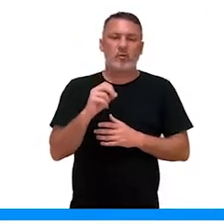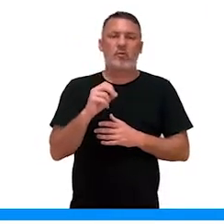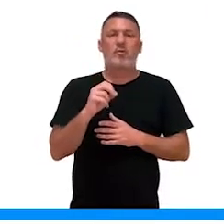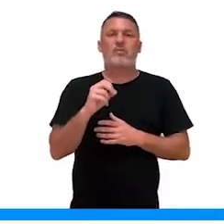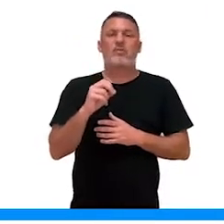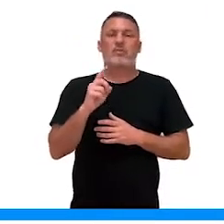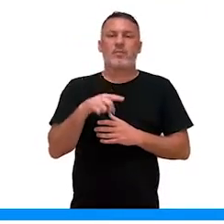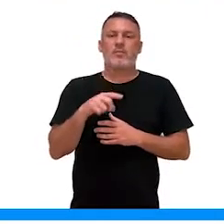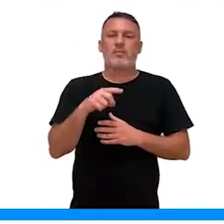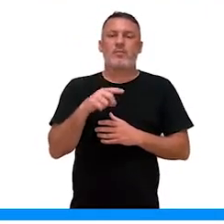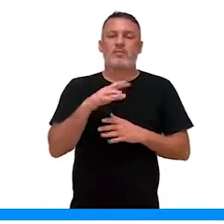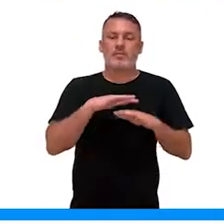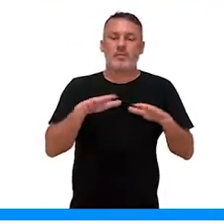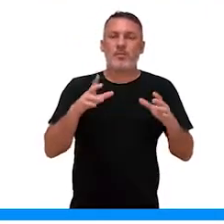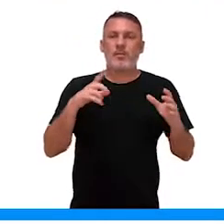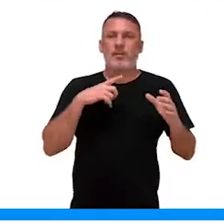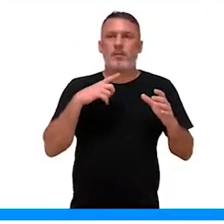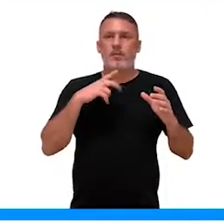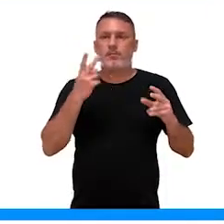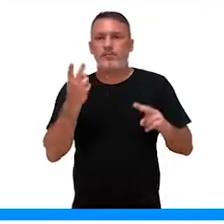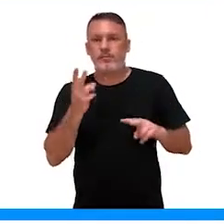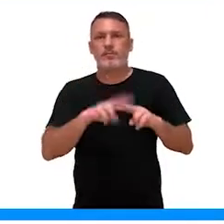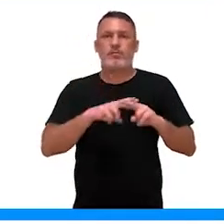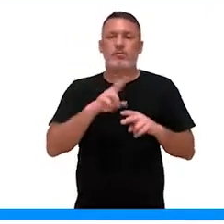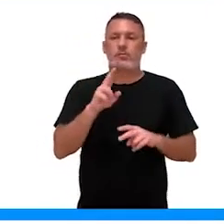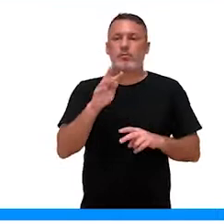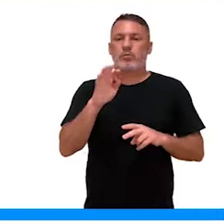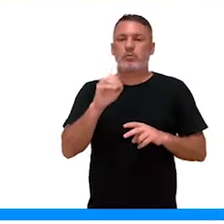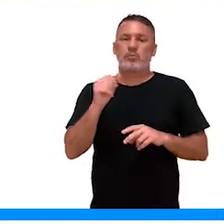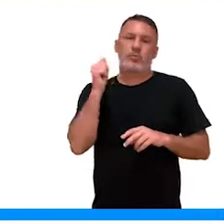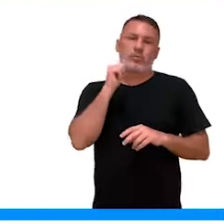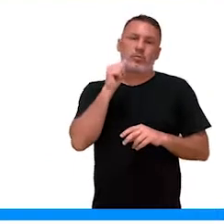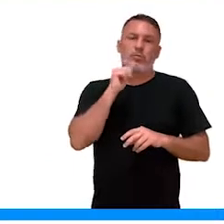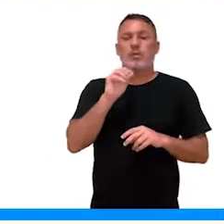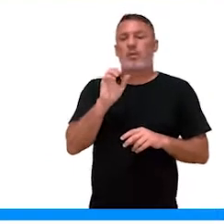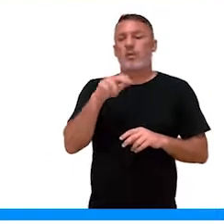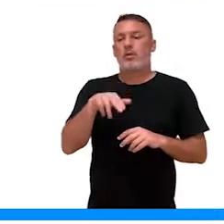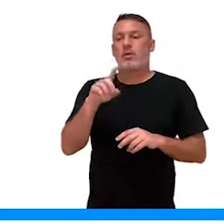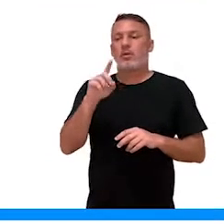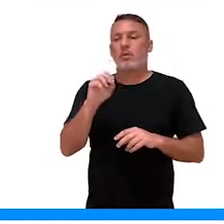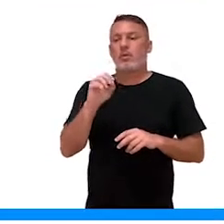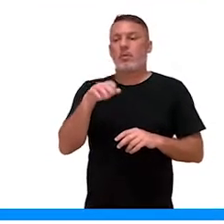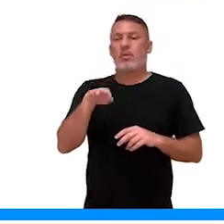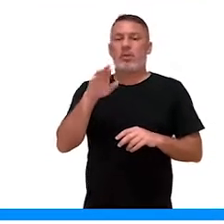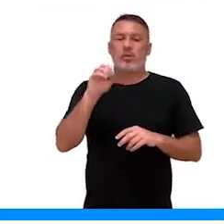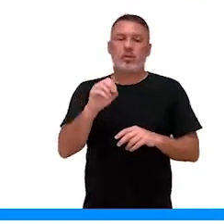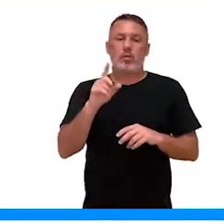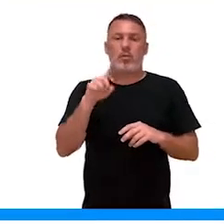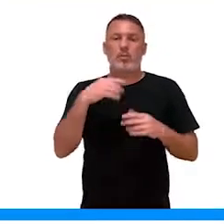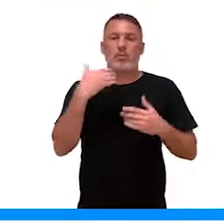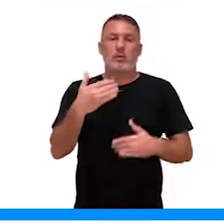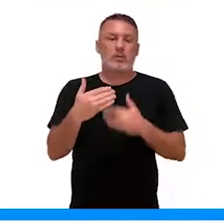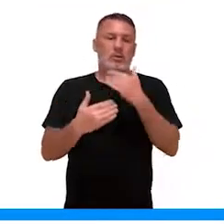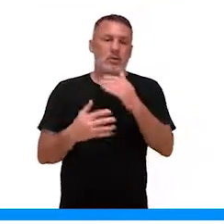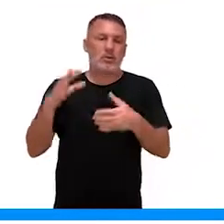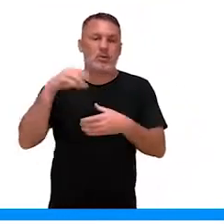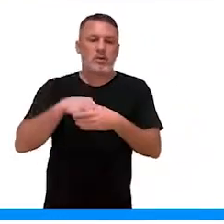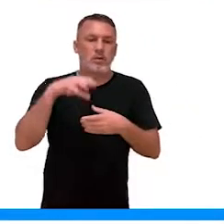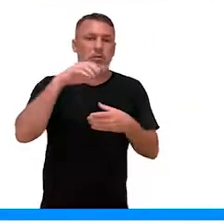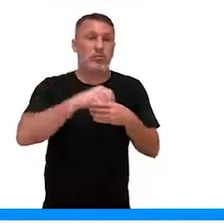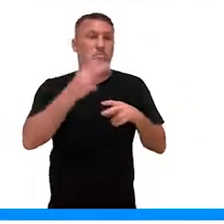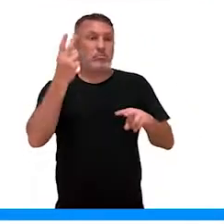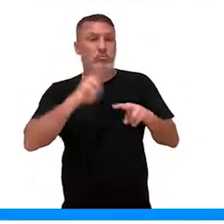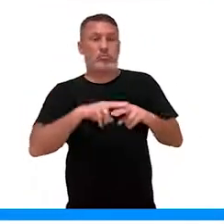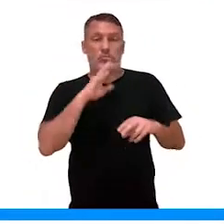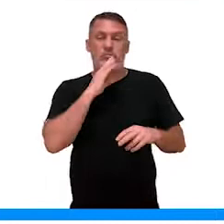blastocisto se fixa no útero da mulher, no endométrio, que é um processo chamado de nidação. Se fixou ali,